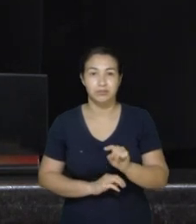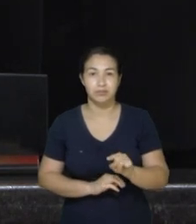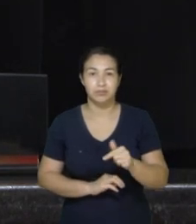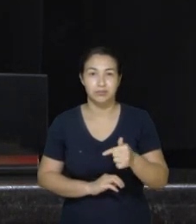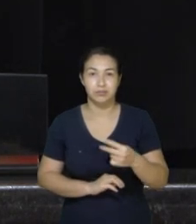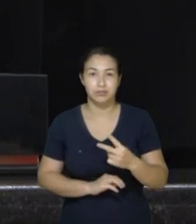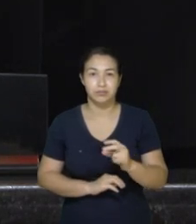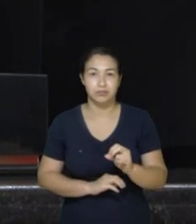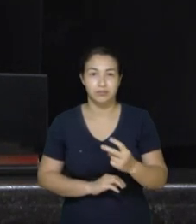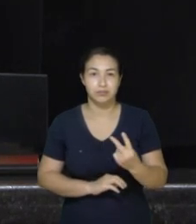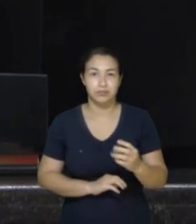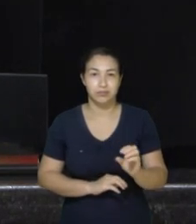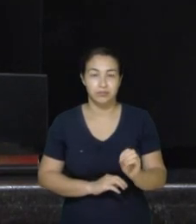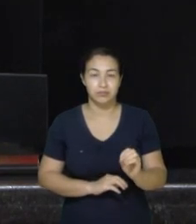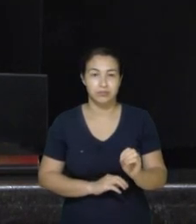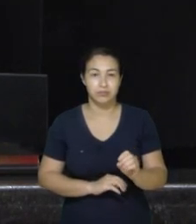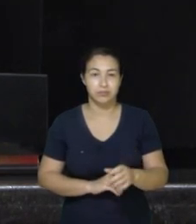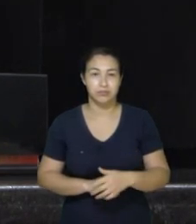019.7/2020,